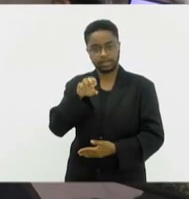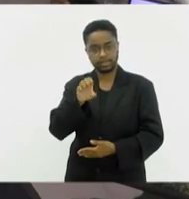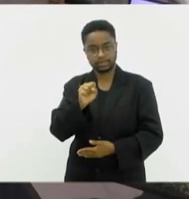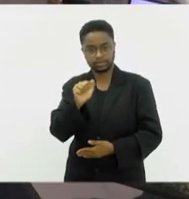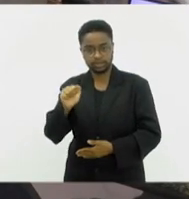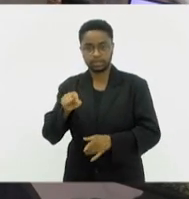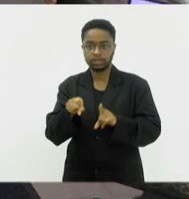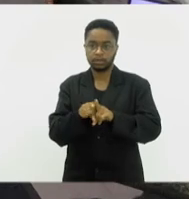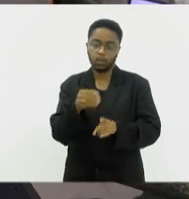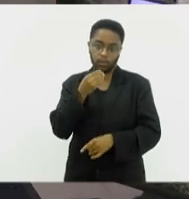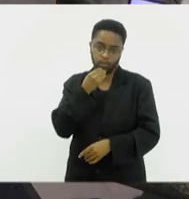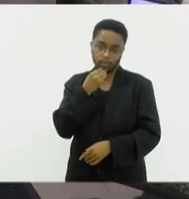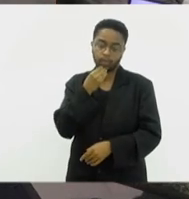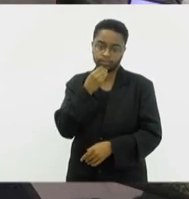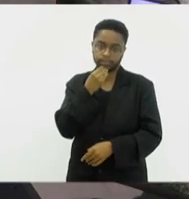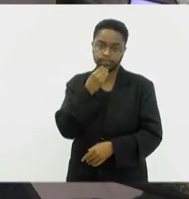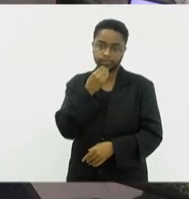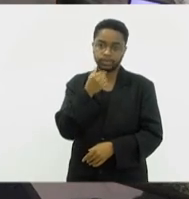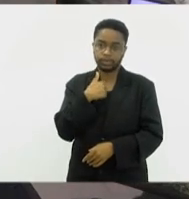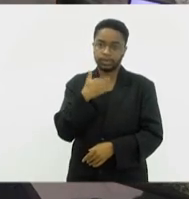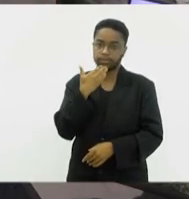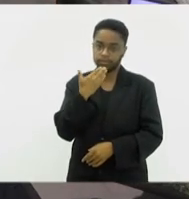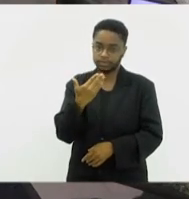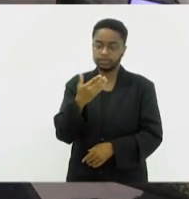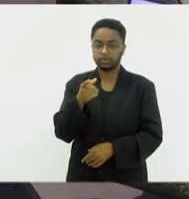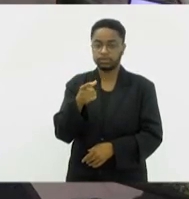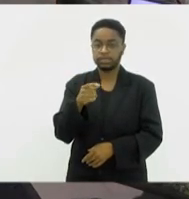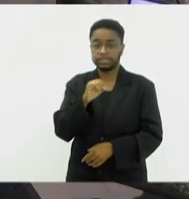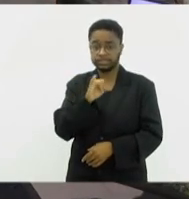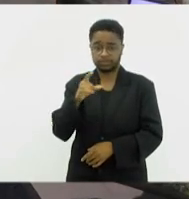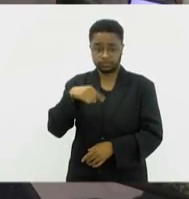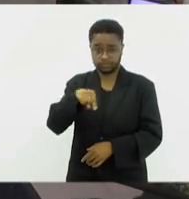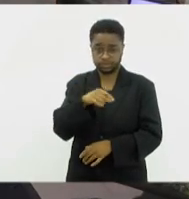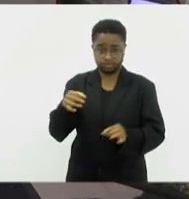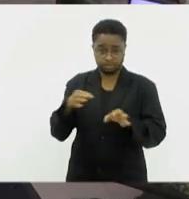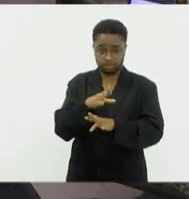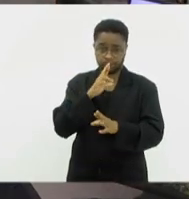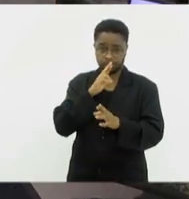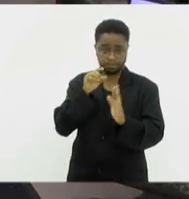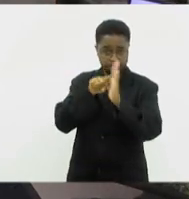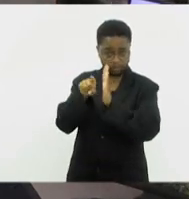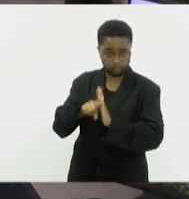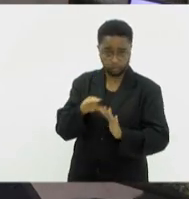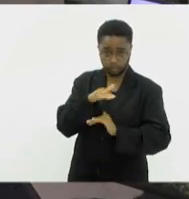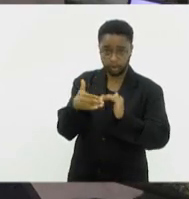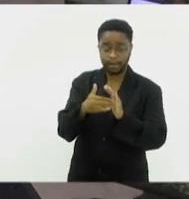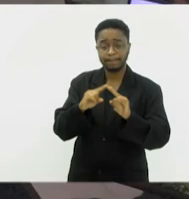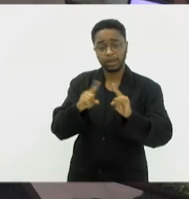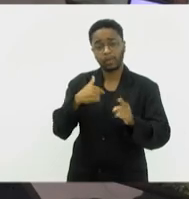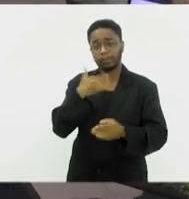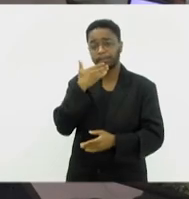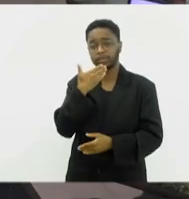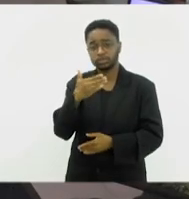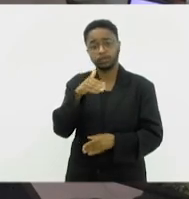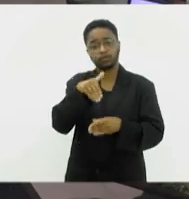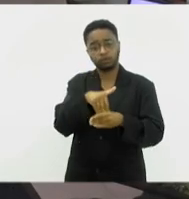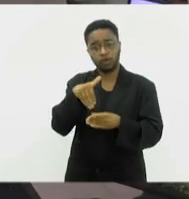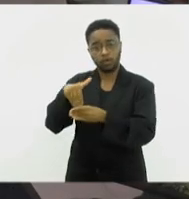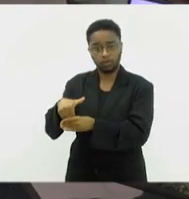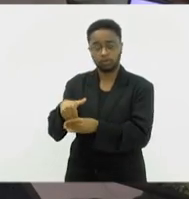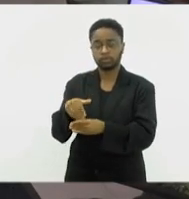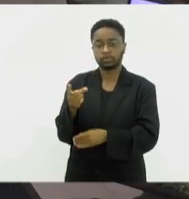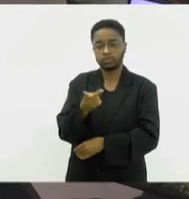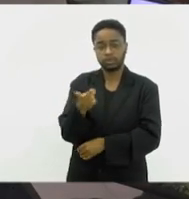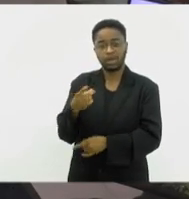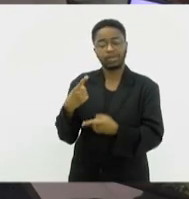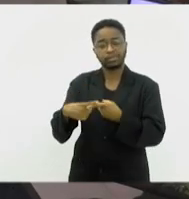pedir, obviamente, no tempo que Vossas Excelências sanarem todas as questões. Não, já está sanando. Para mim já está. Mas pedir o voto para Erivelto e Anne